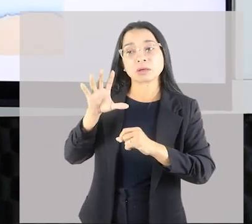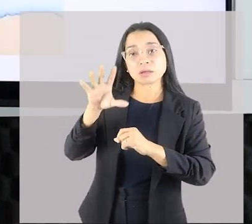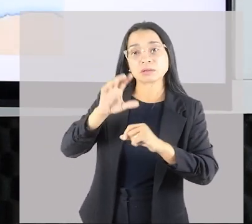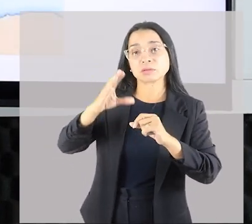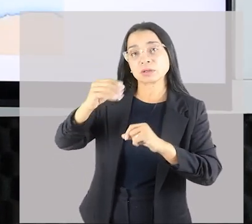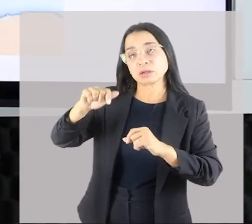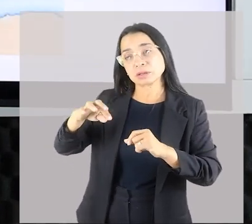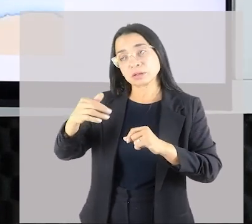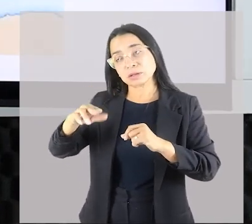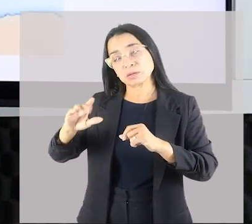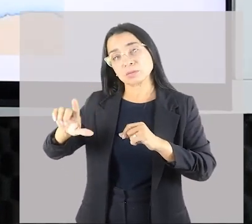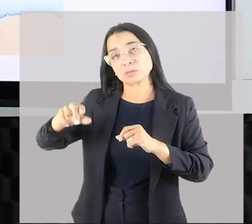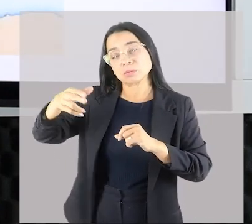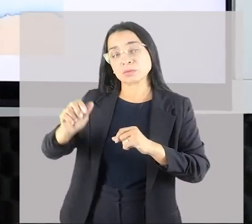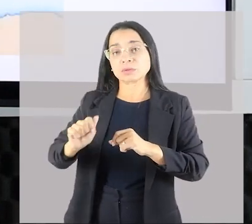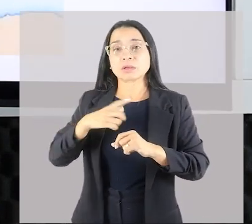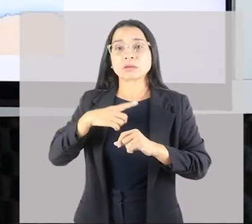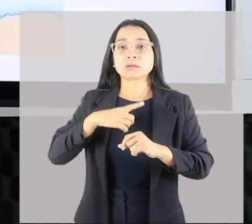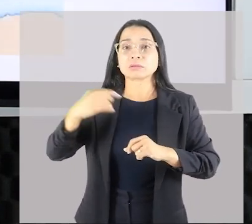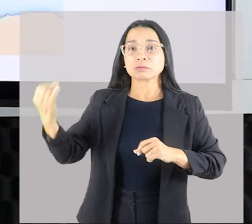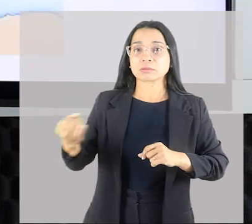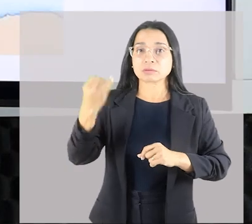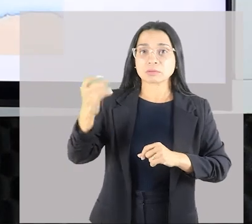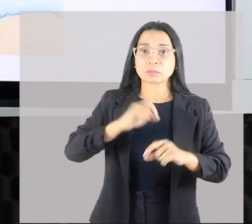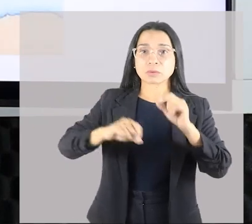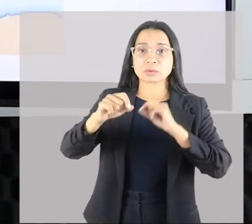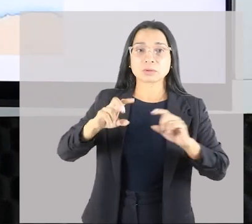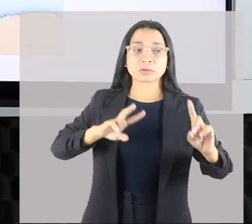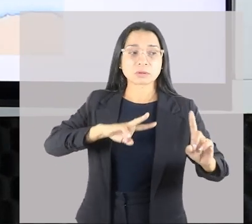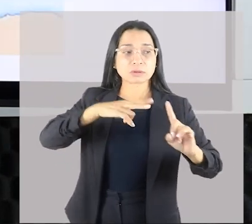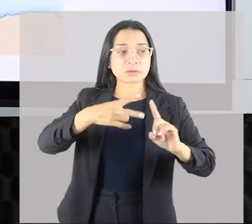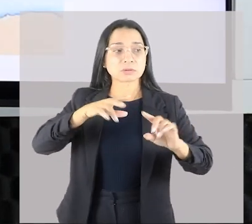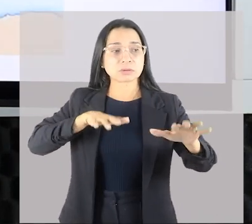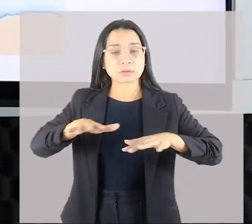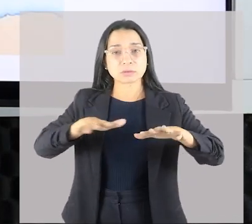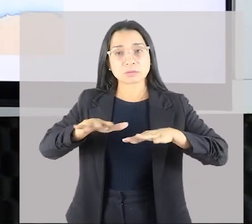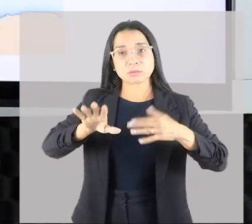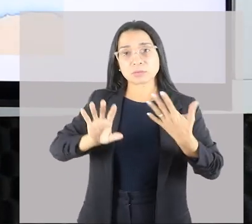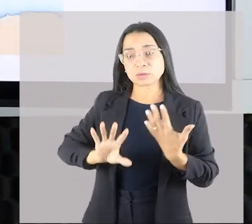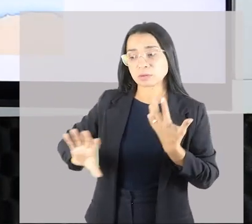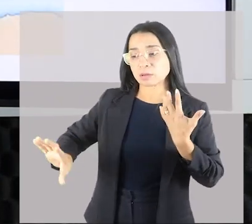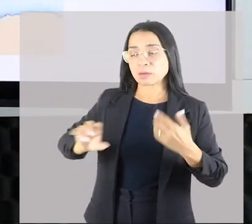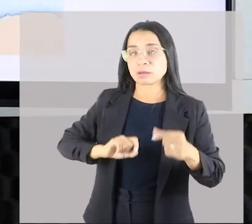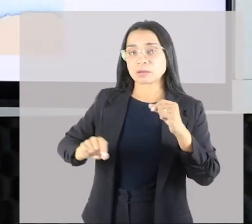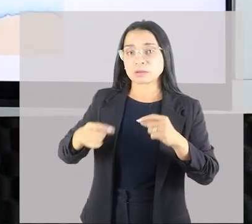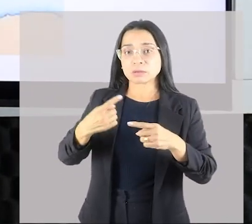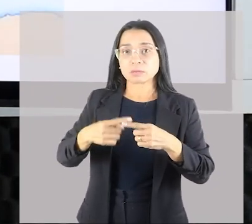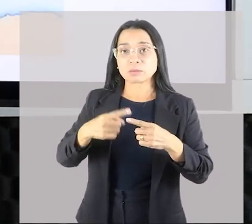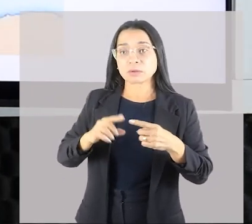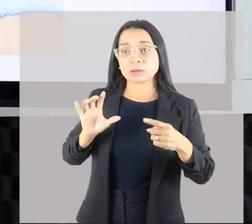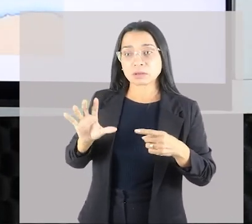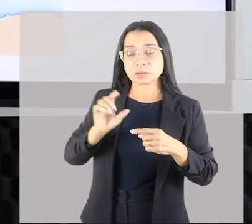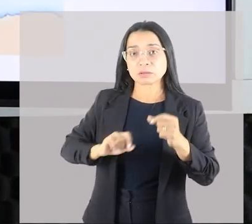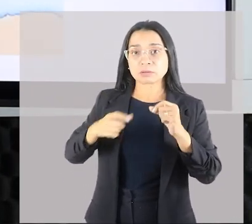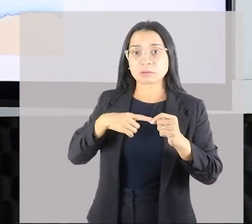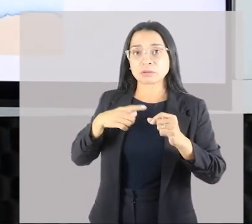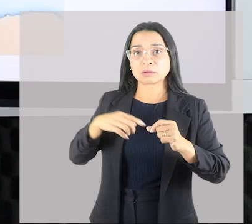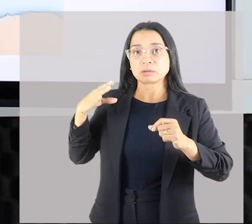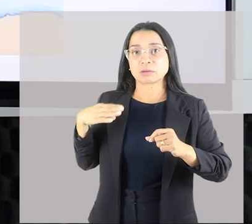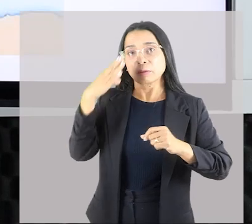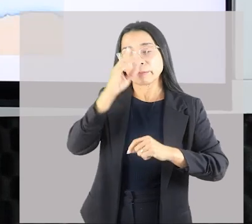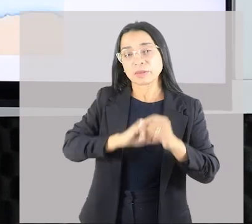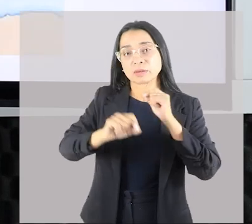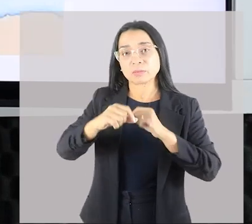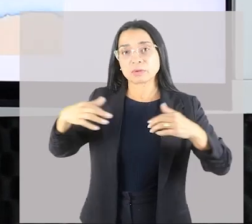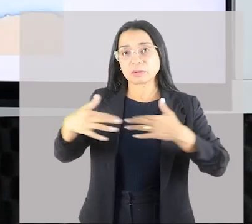que, Marcos, que a região da Catalunha ela tem uma importância em destaque nesse movimento separatista? Porque na região da Catalunha tu tem uma das